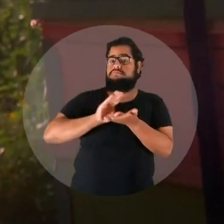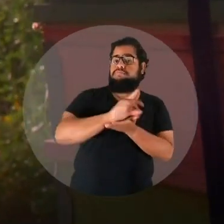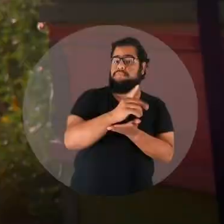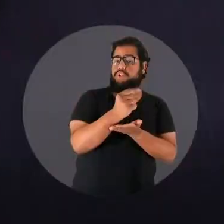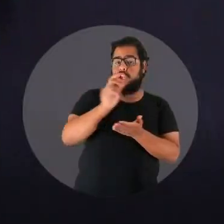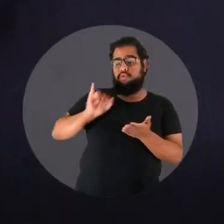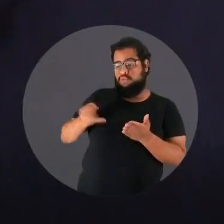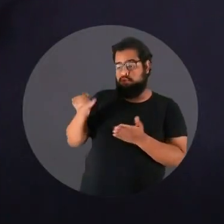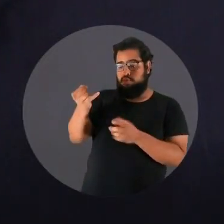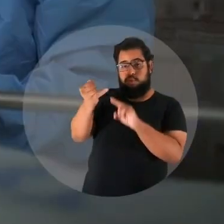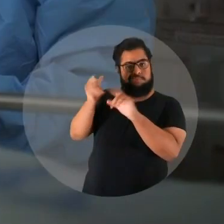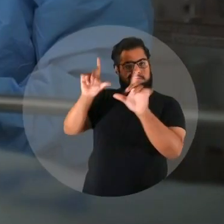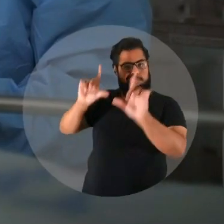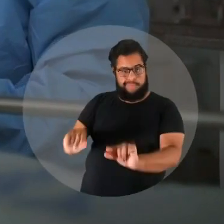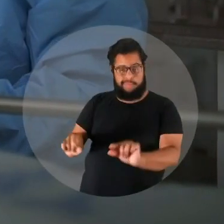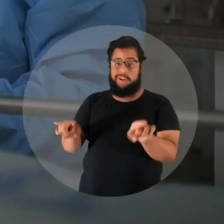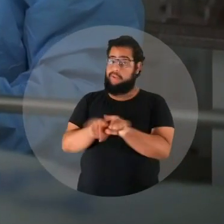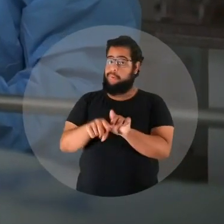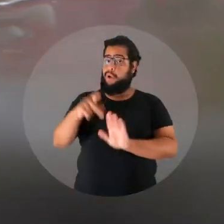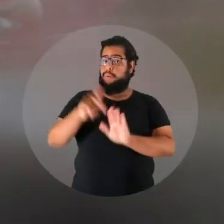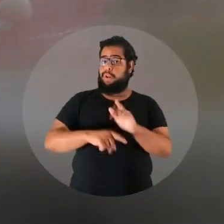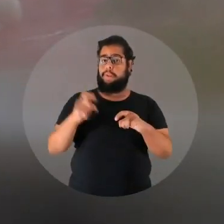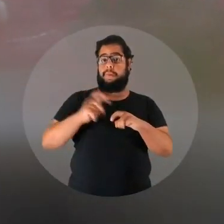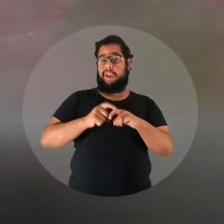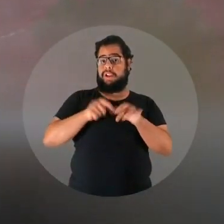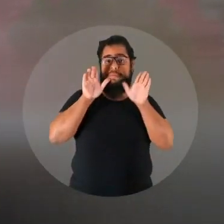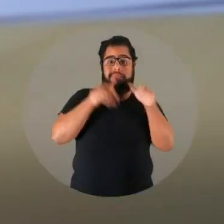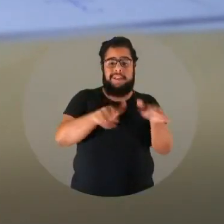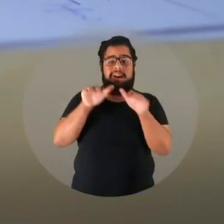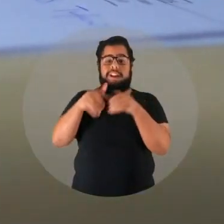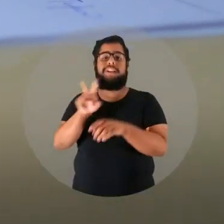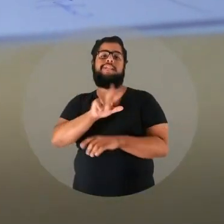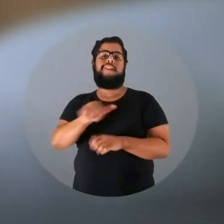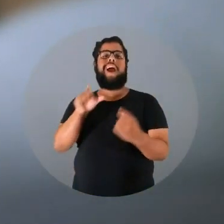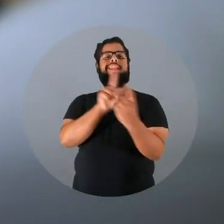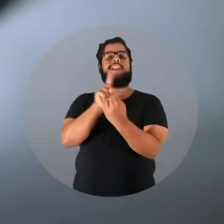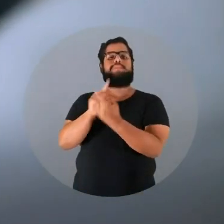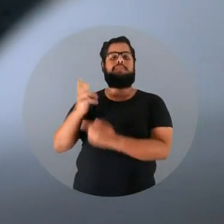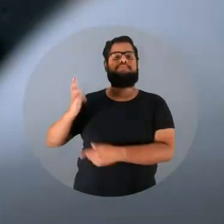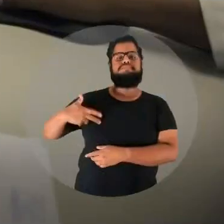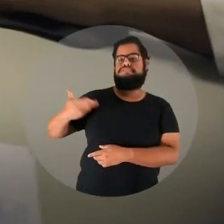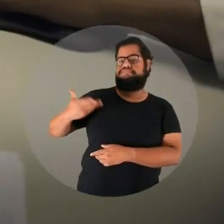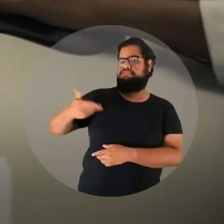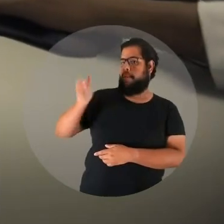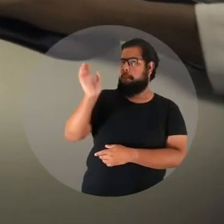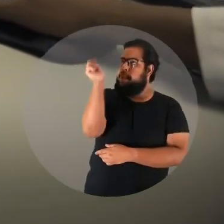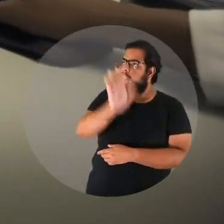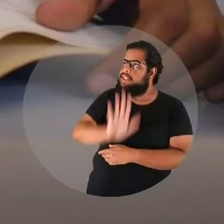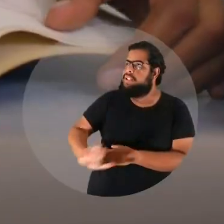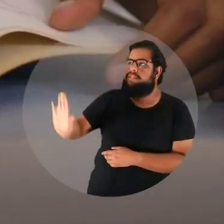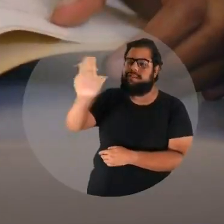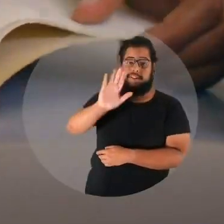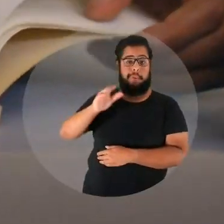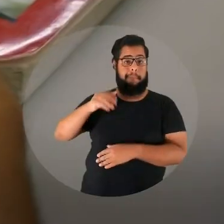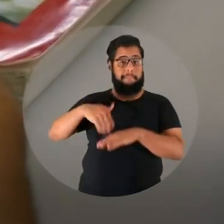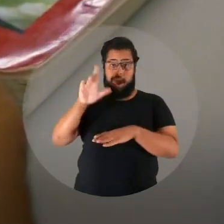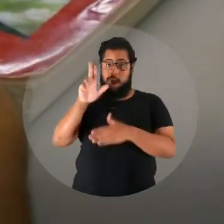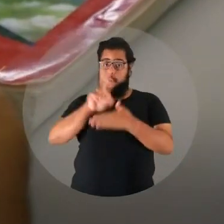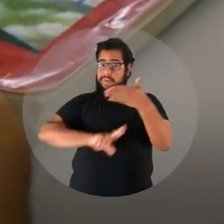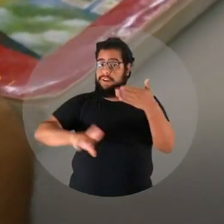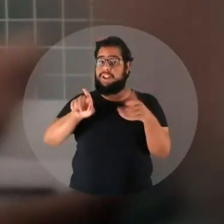pequeno empreendedor. Com o programa Médicos Especialistas, Lula vai acelerar o atendimento pelo SUS em todo o Brasil. O